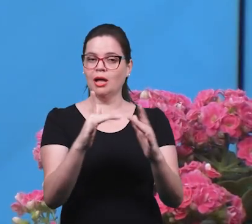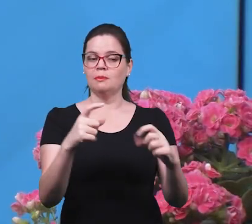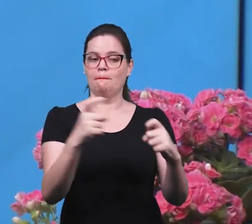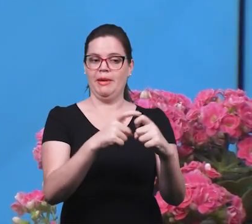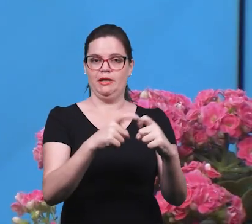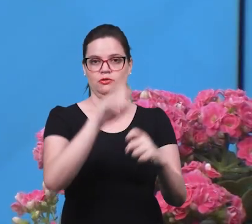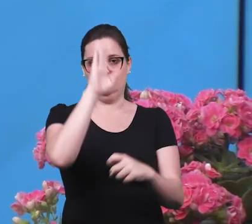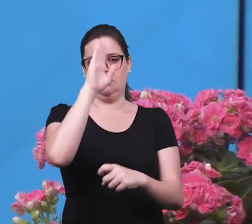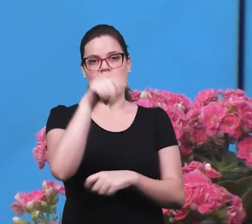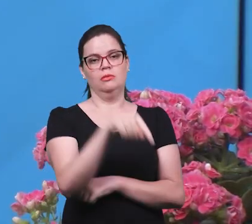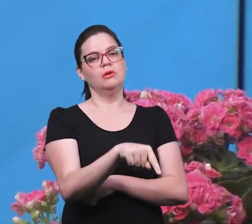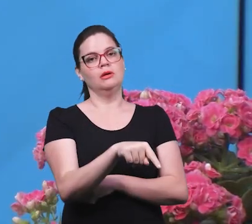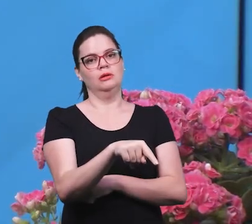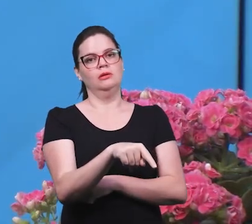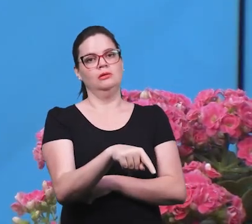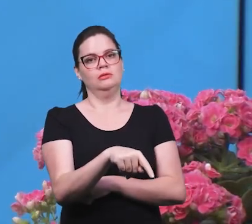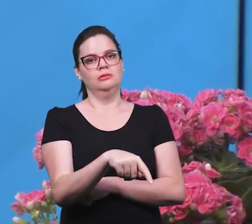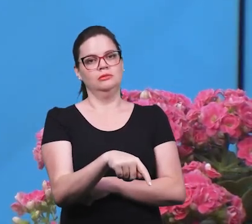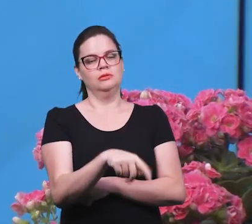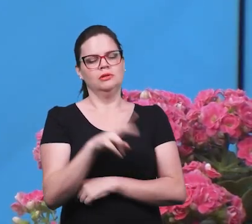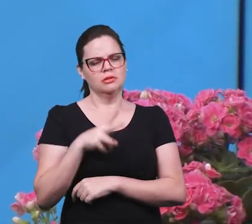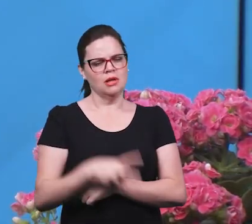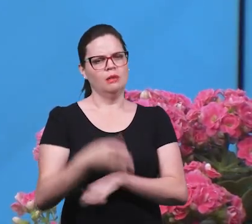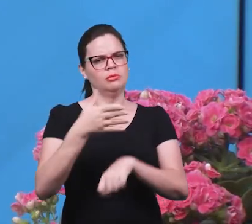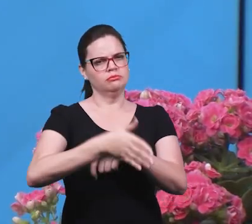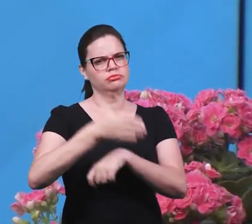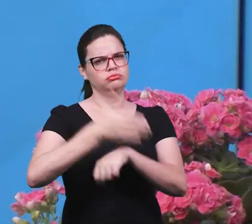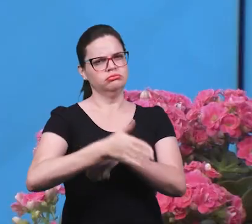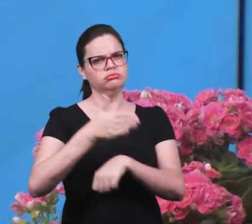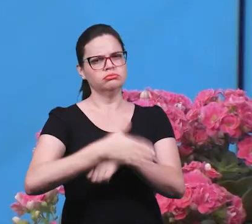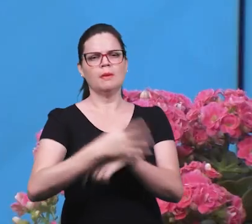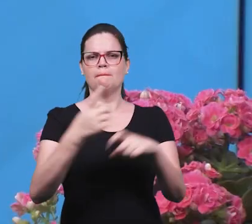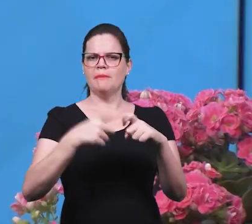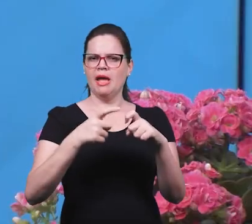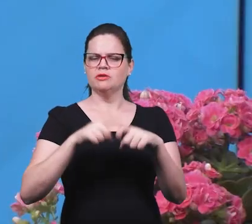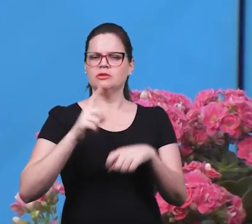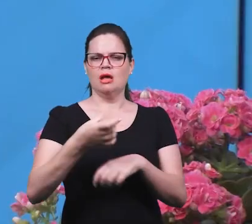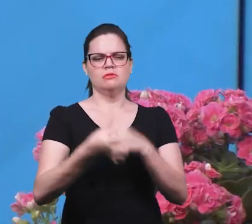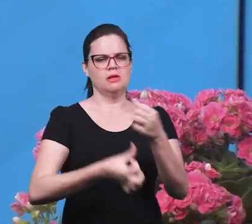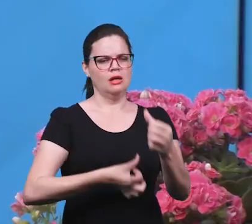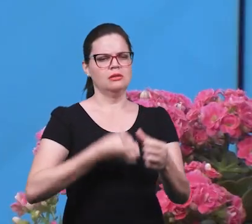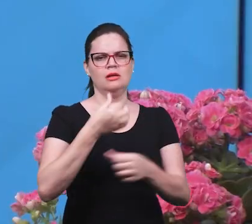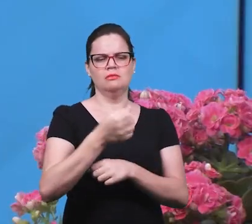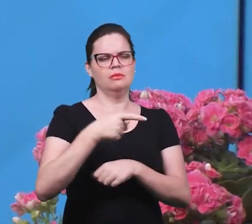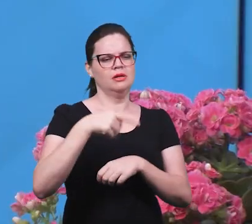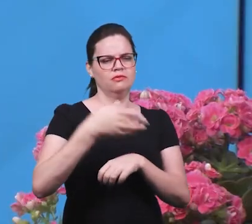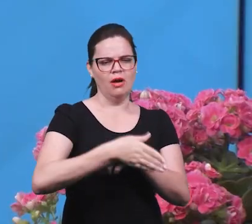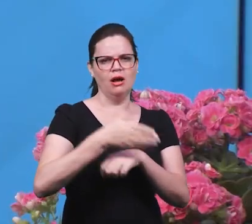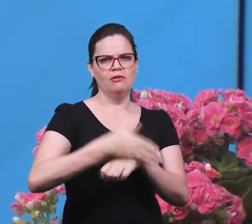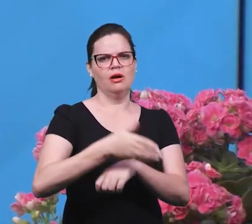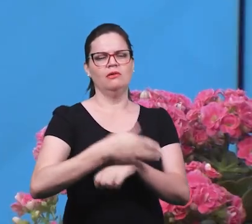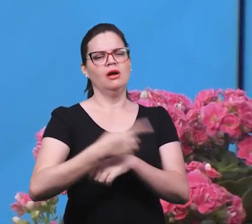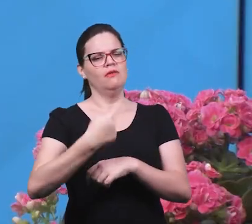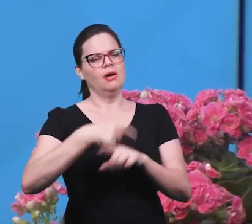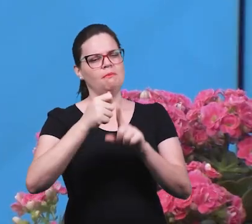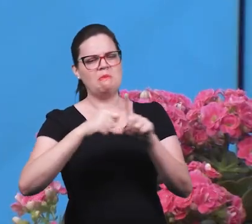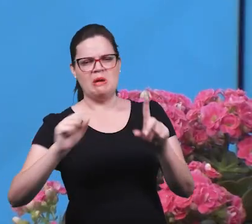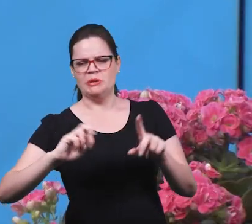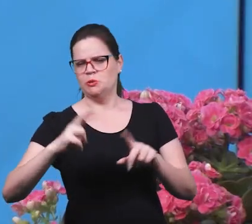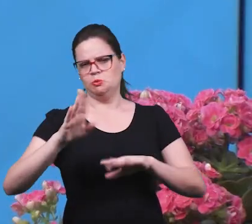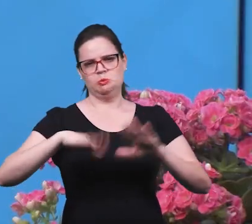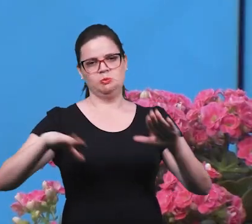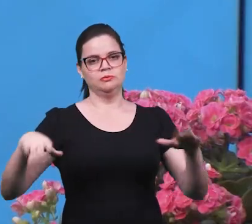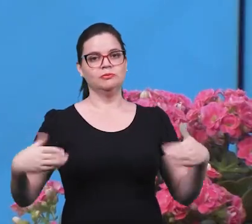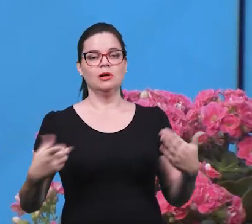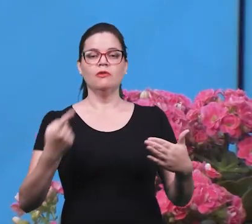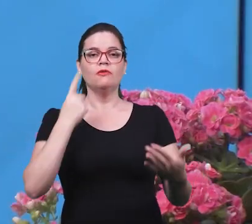prioridade. Estar presente ali na consulta, sempre fazer ali as aferições com o médico, ter